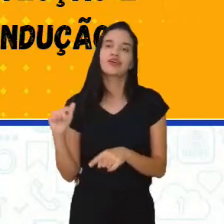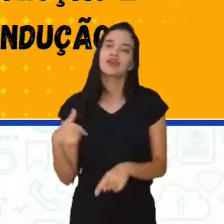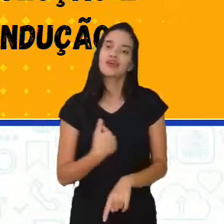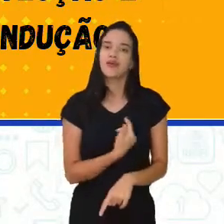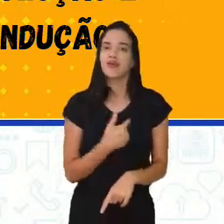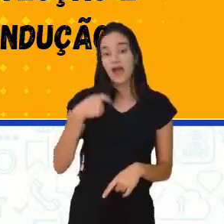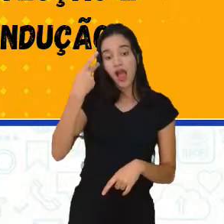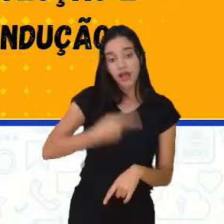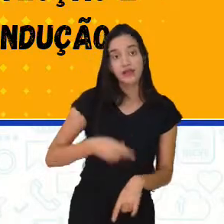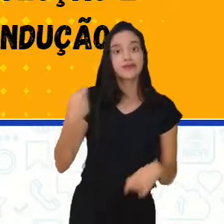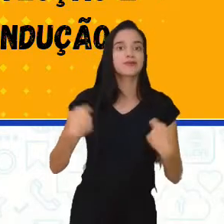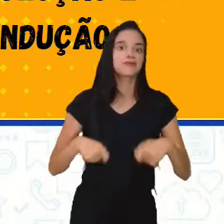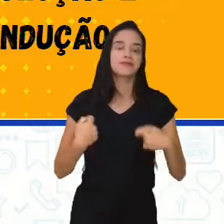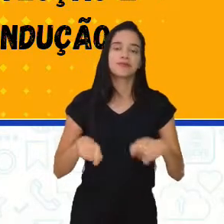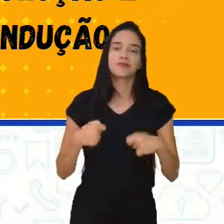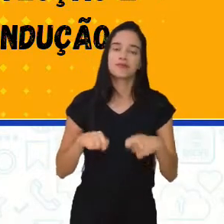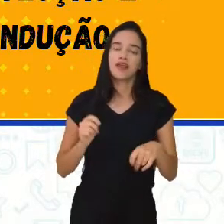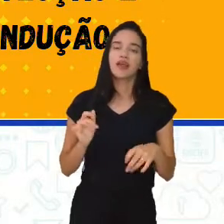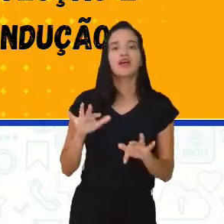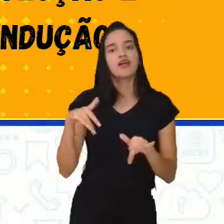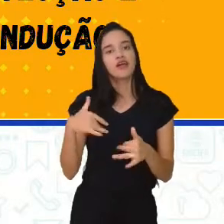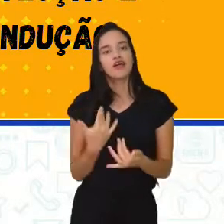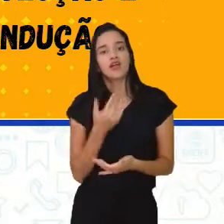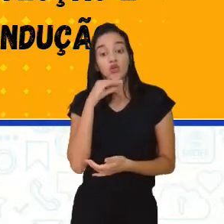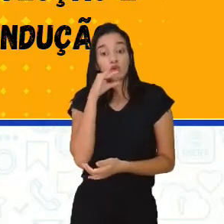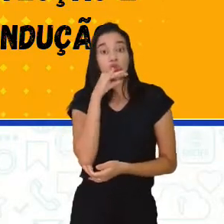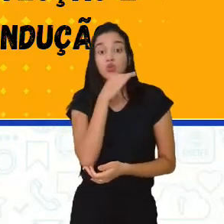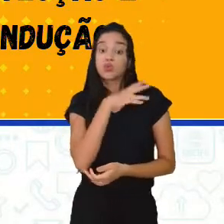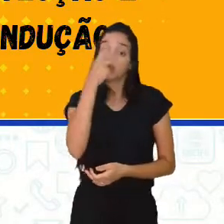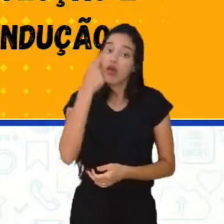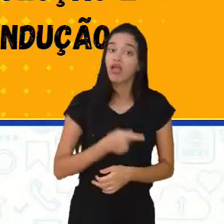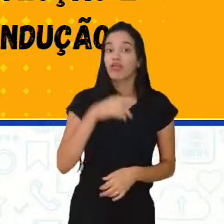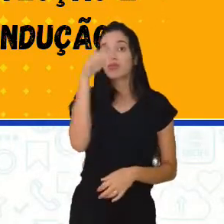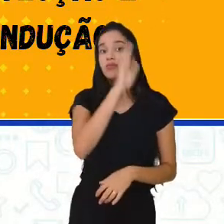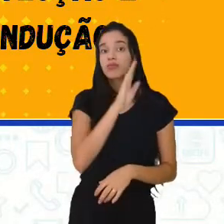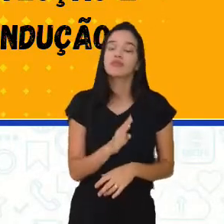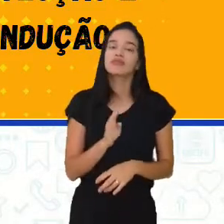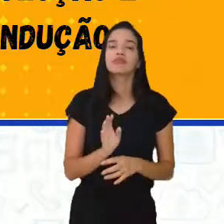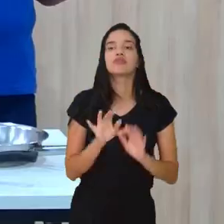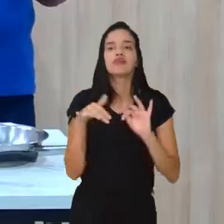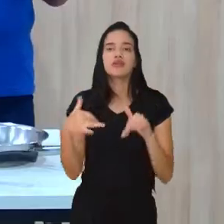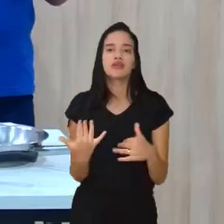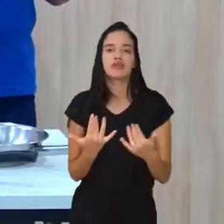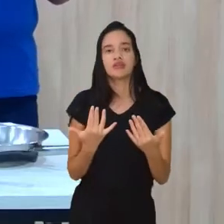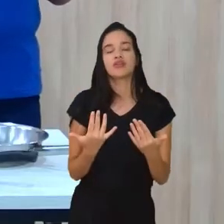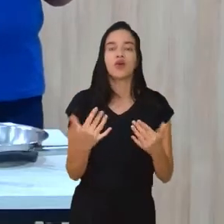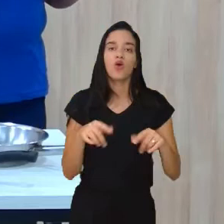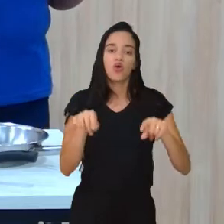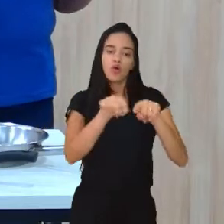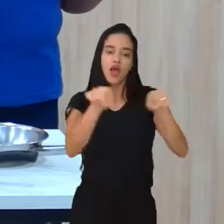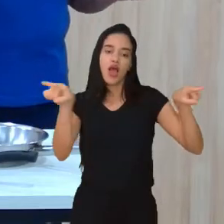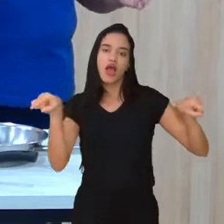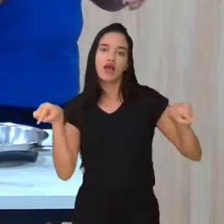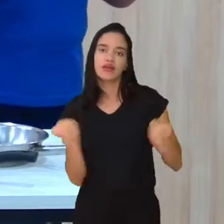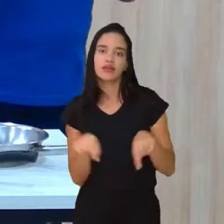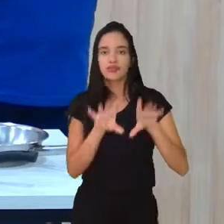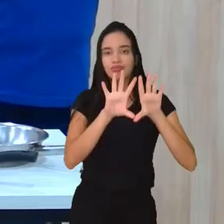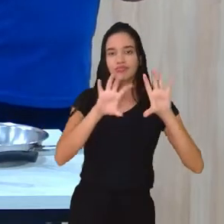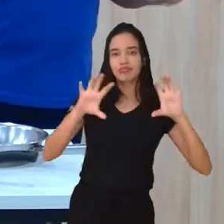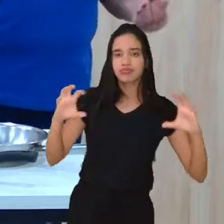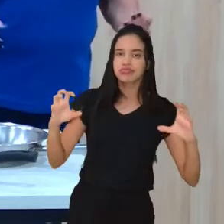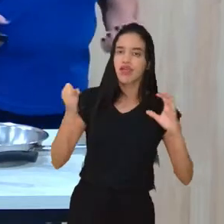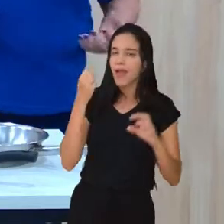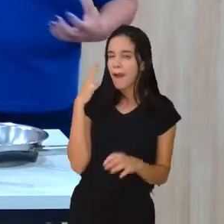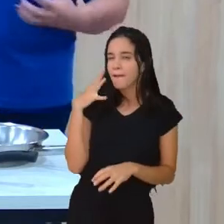aqui não precisa, a nossa temperatura é muito, né, quente, então ela aquece toda a sala, todo aquele ambiente. Quando a gente vê nos filmes é bem,